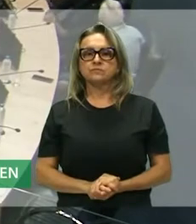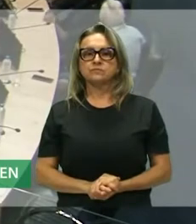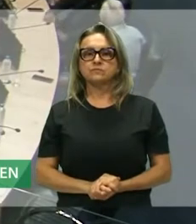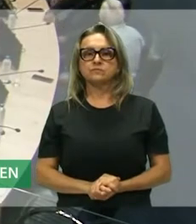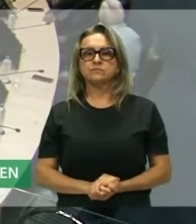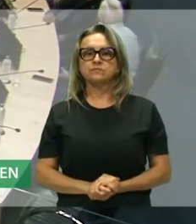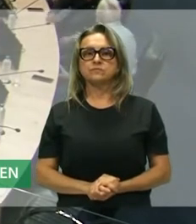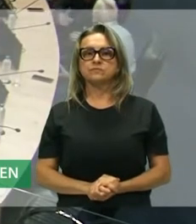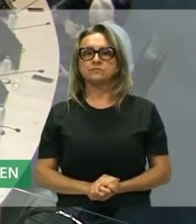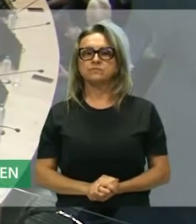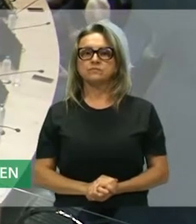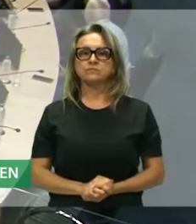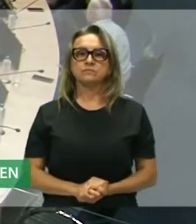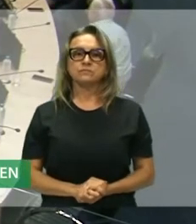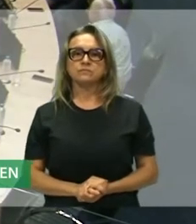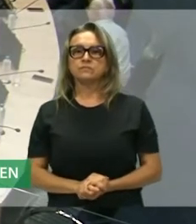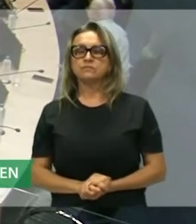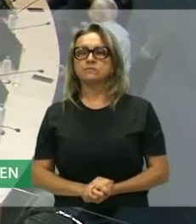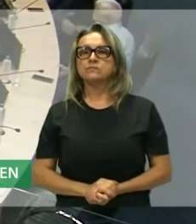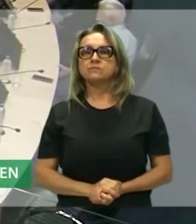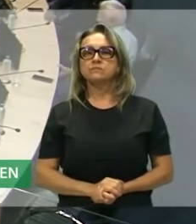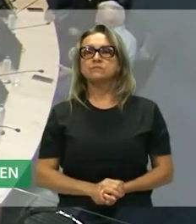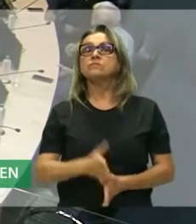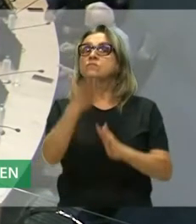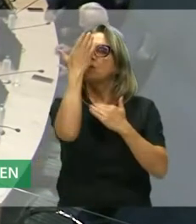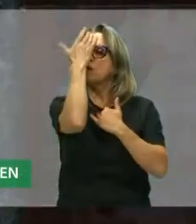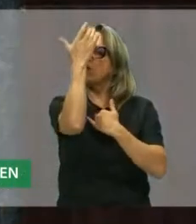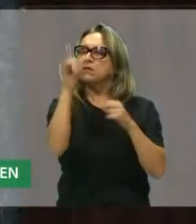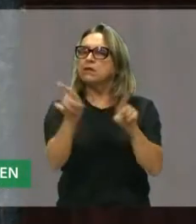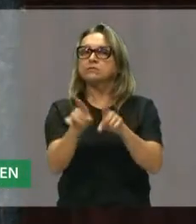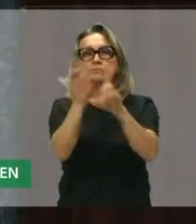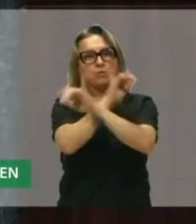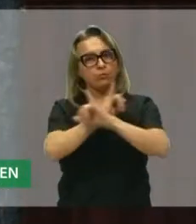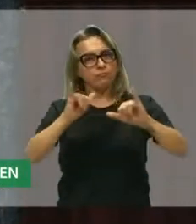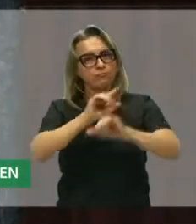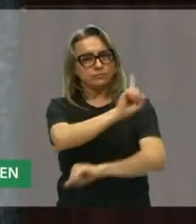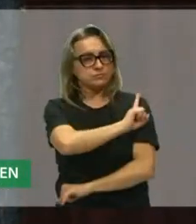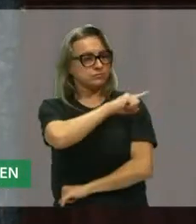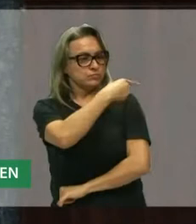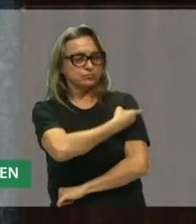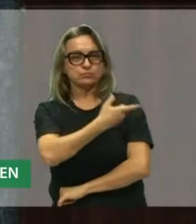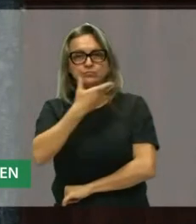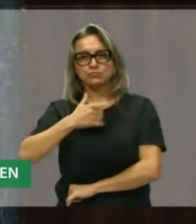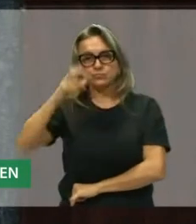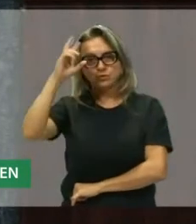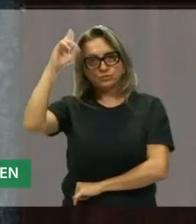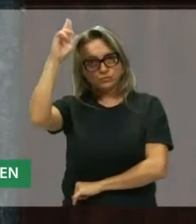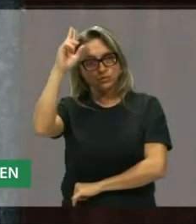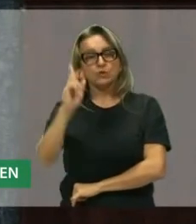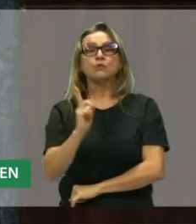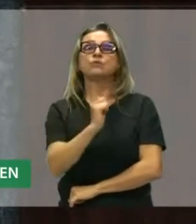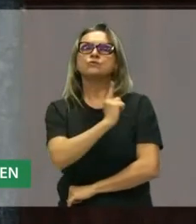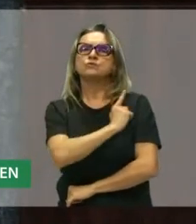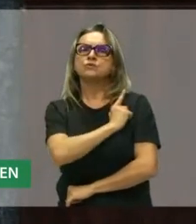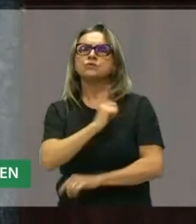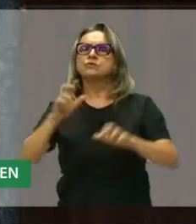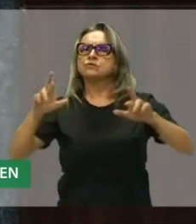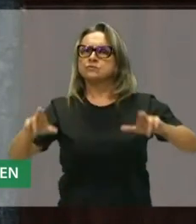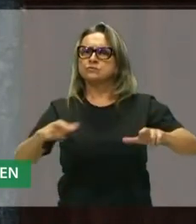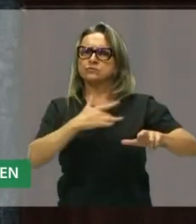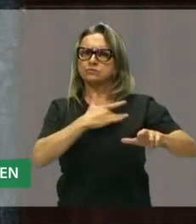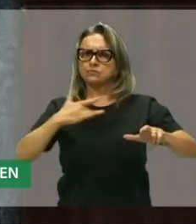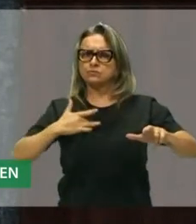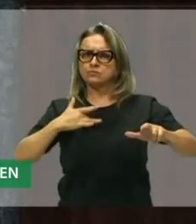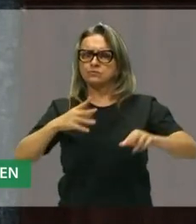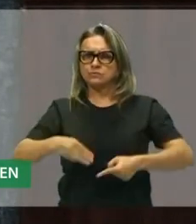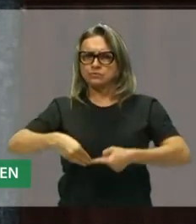O cerimonial registra e agradece a presença das seguintes autoridades. Senhor Gerente Regional de Saúde do